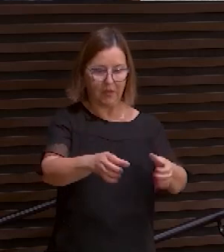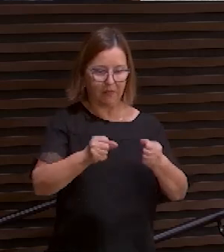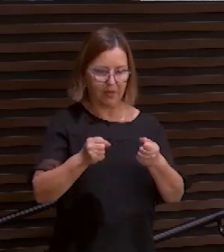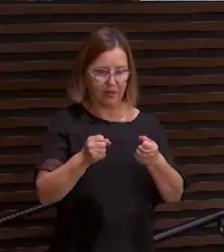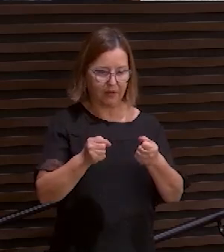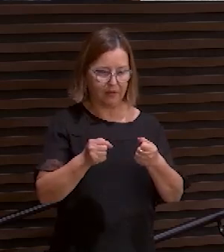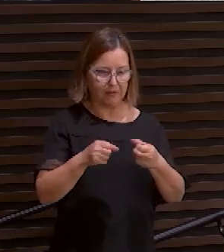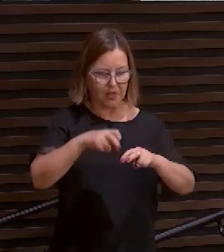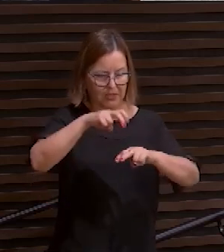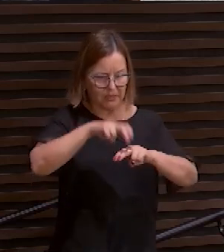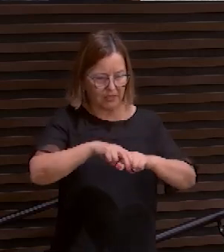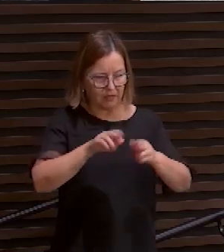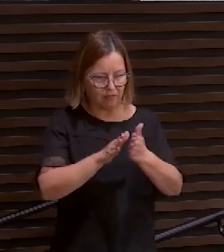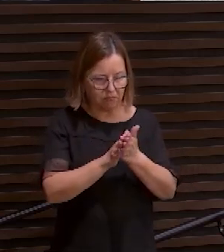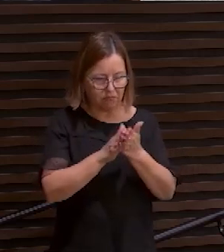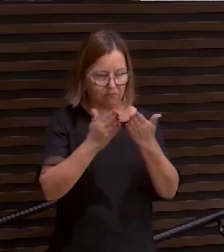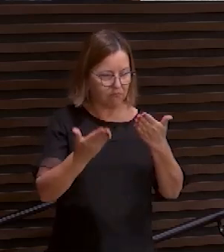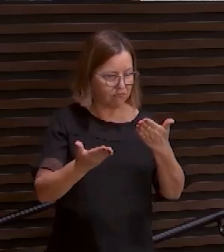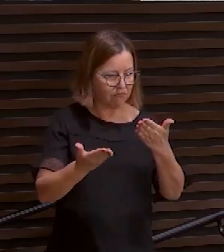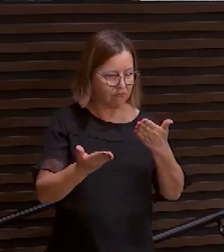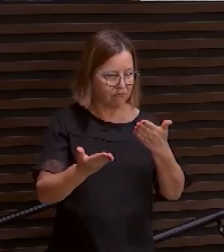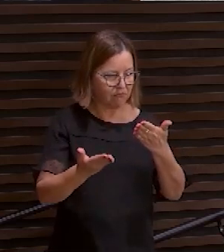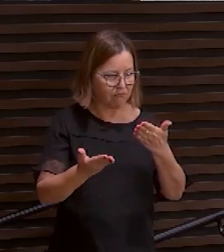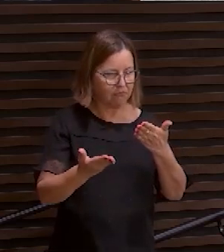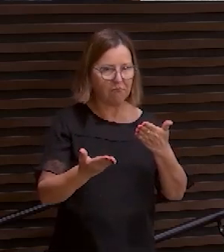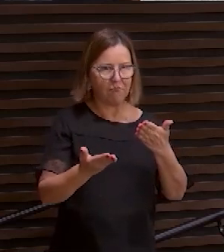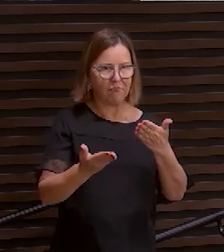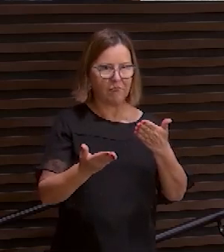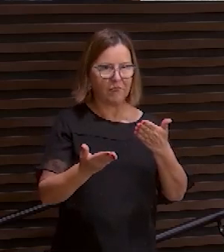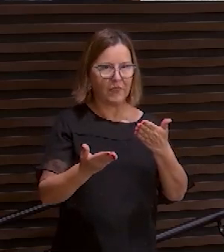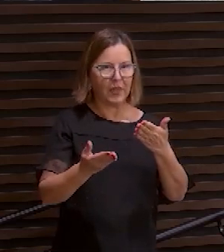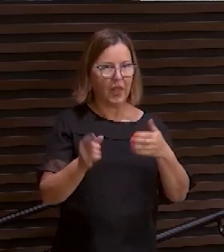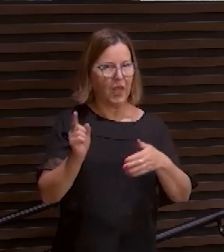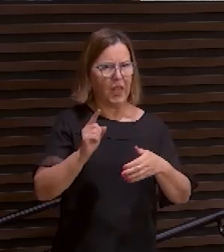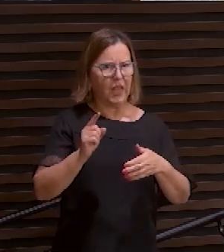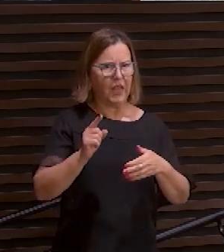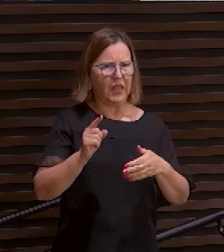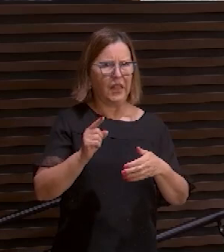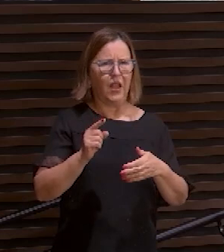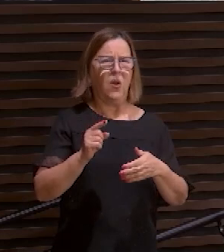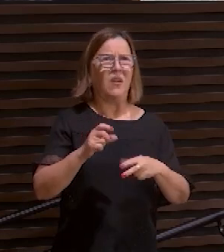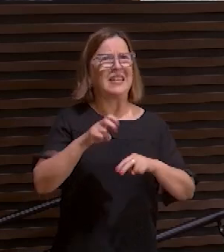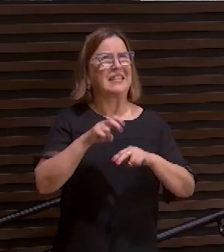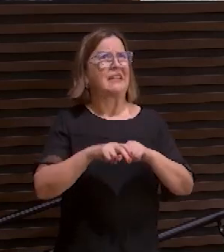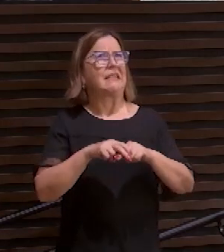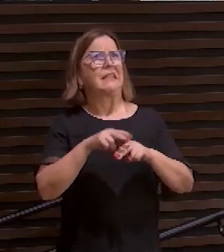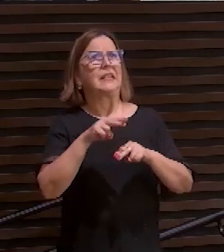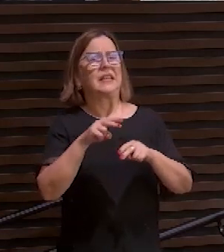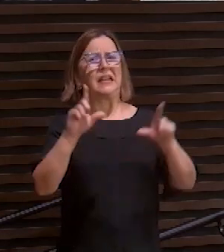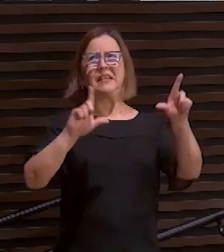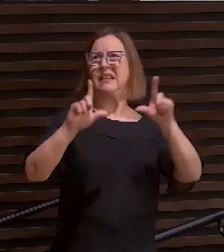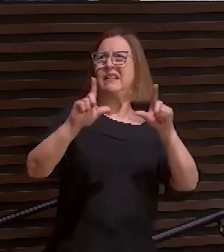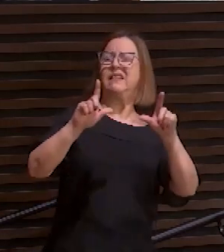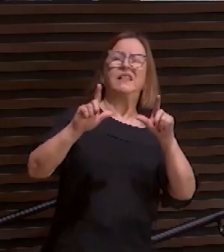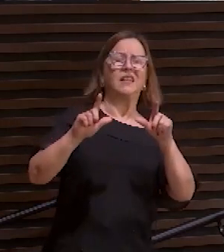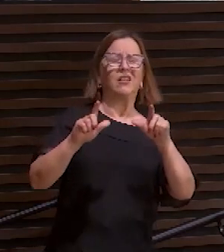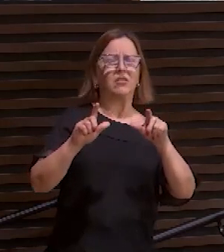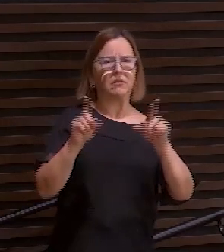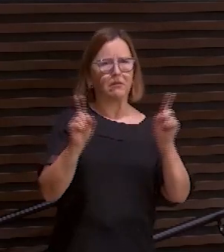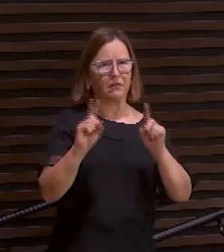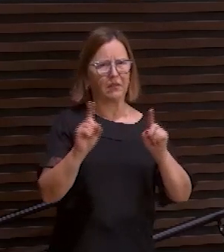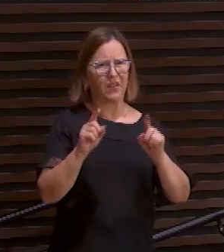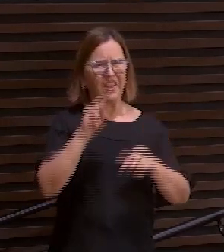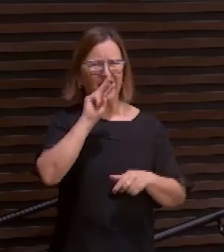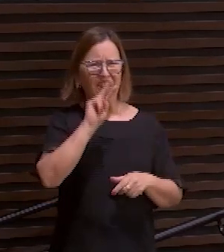Senta com a tua Bíblia. Em vez de ficar sentado vendo televisão e pegando o lixo